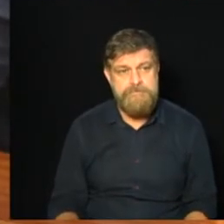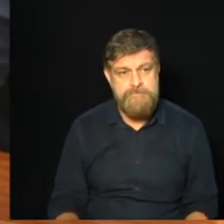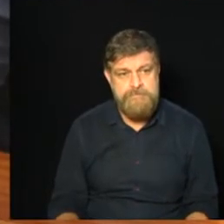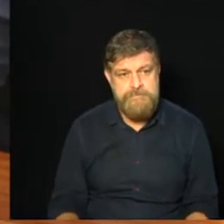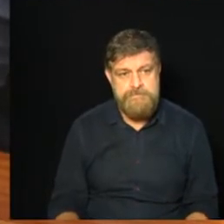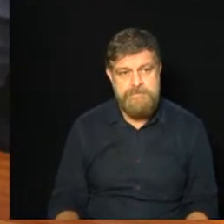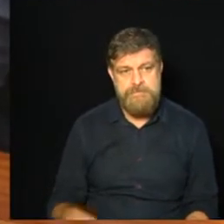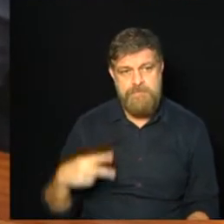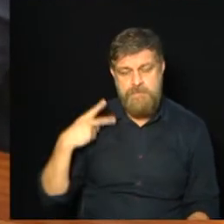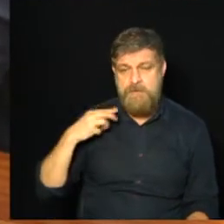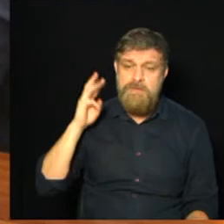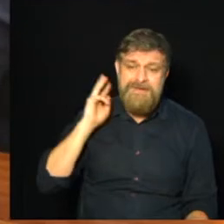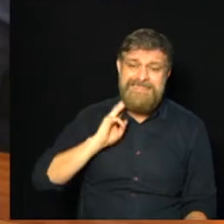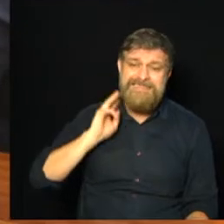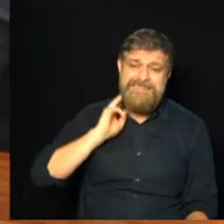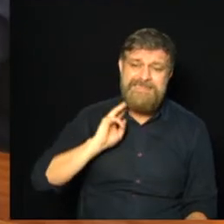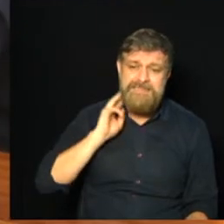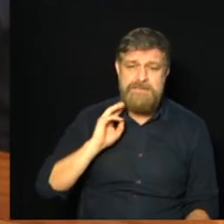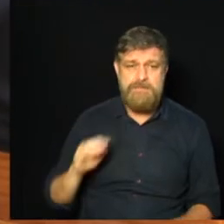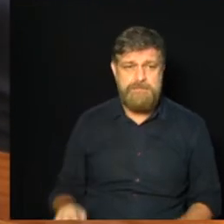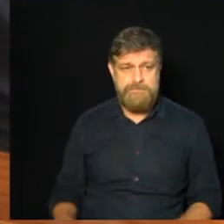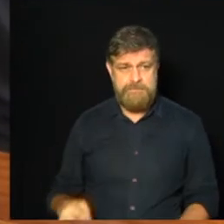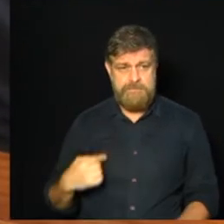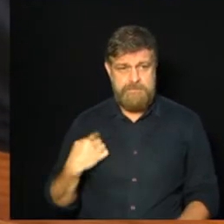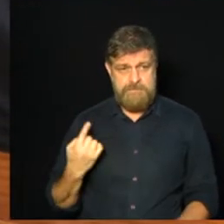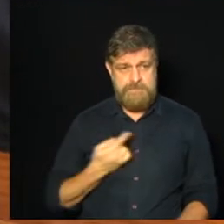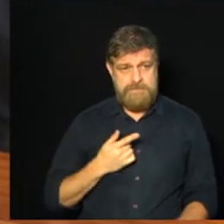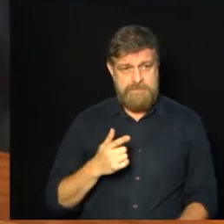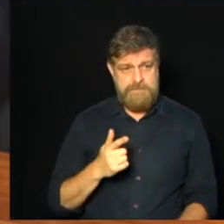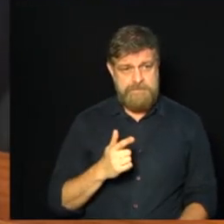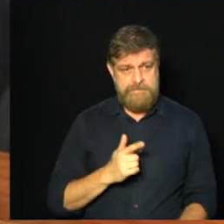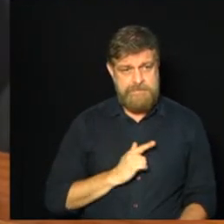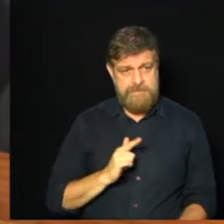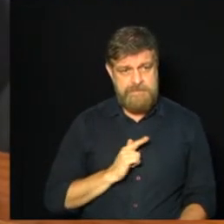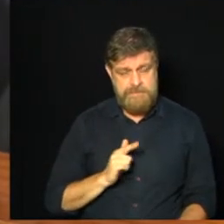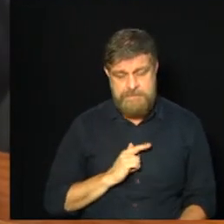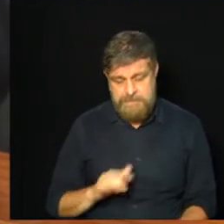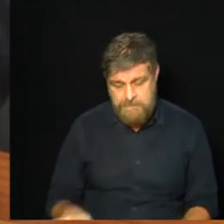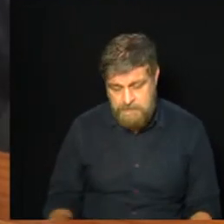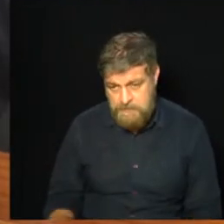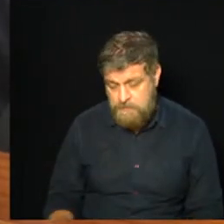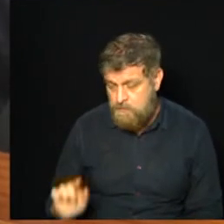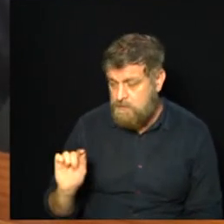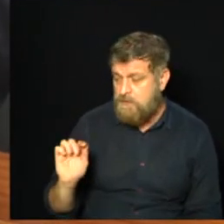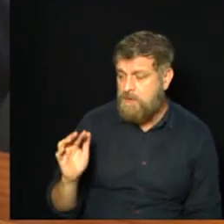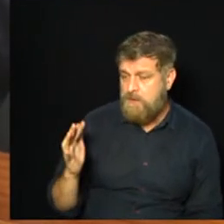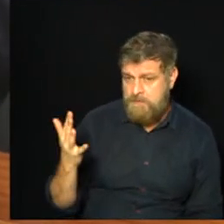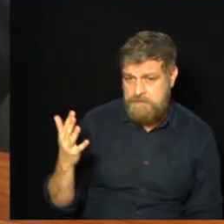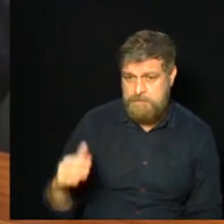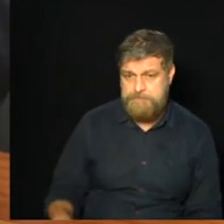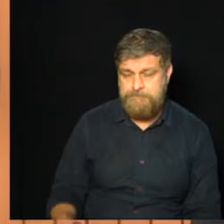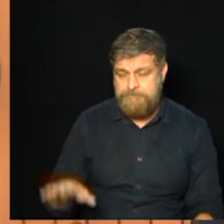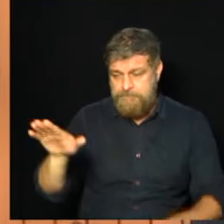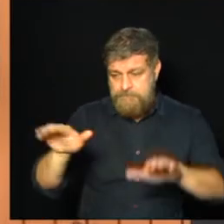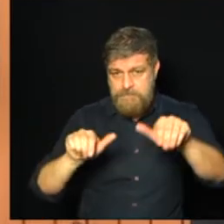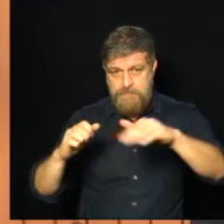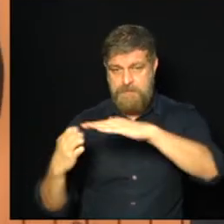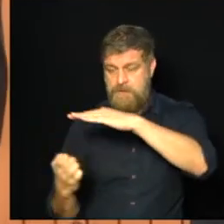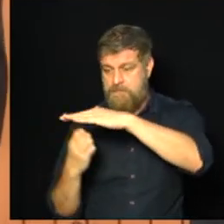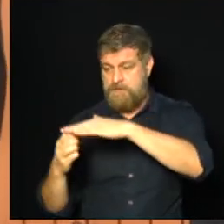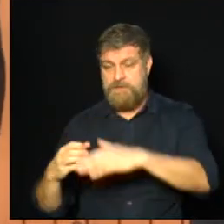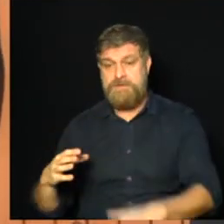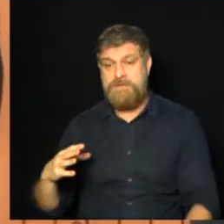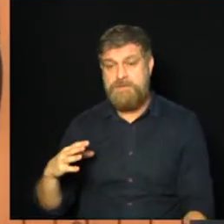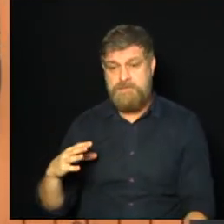Vereador Cecílio, a gente, como tem sido motivo, inclusive, do chamamento público para a entidade